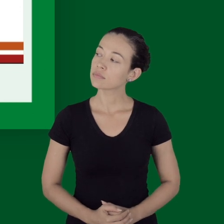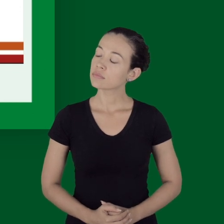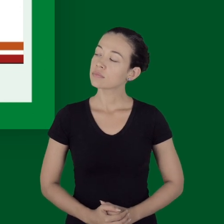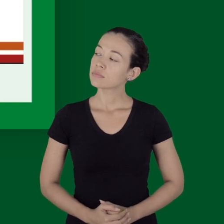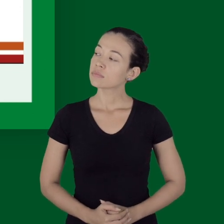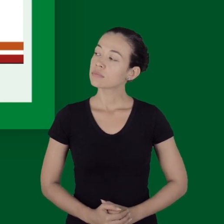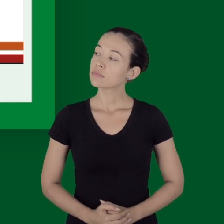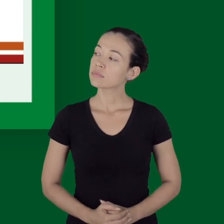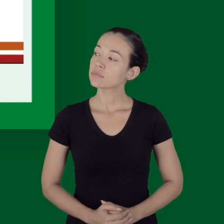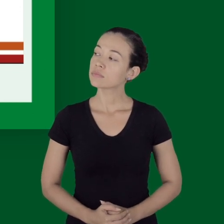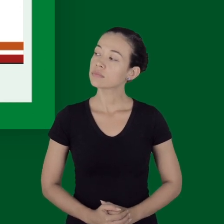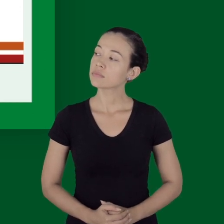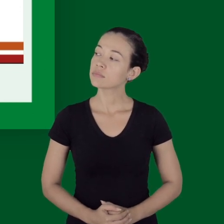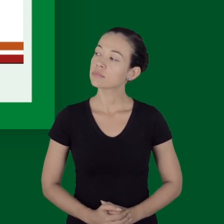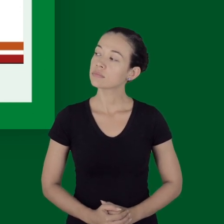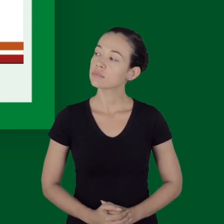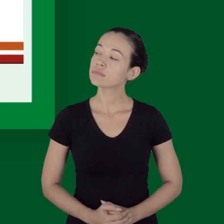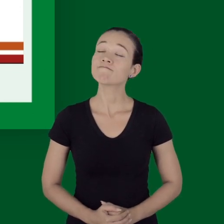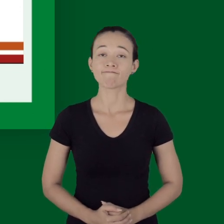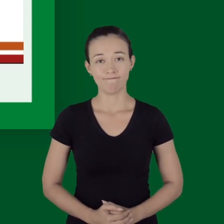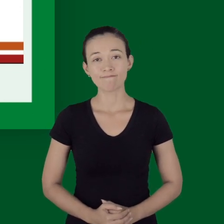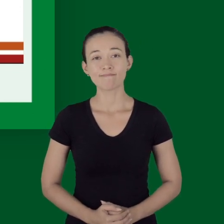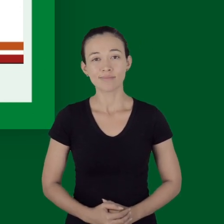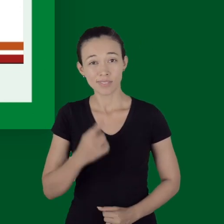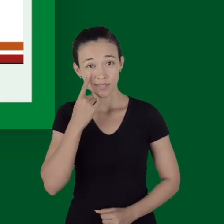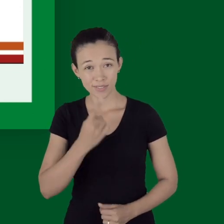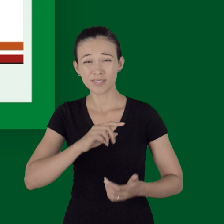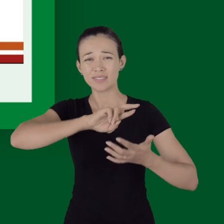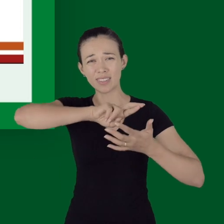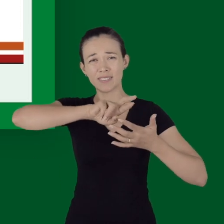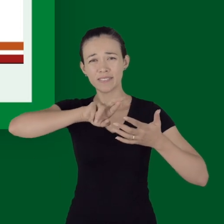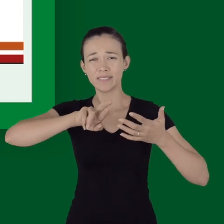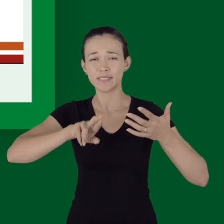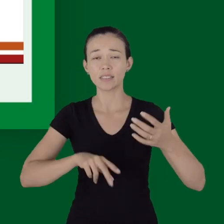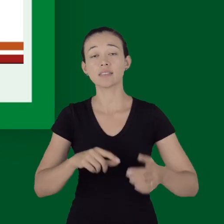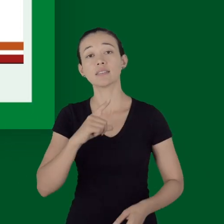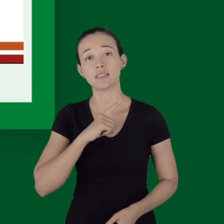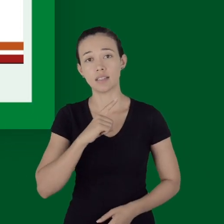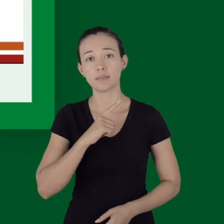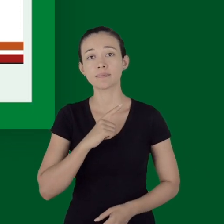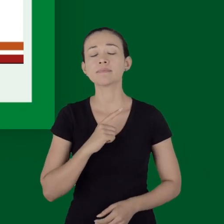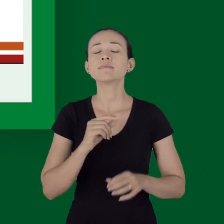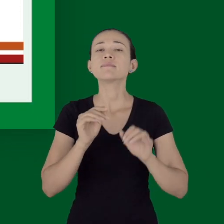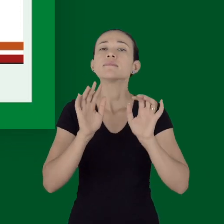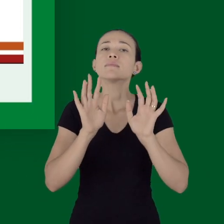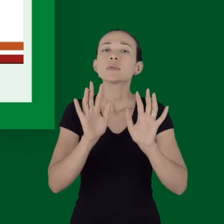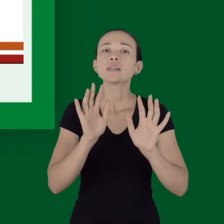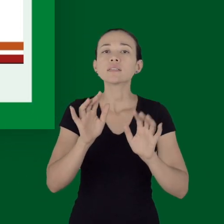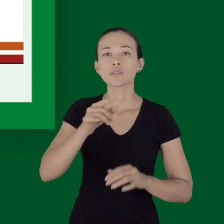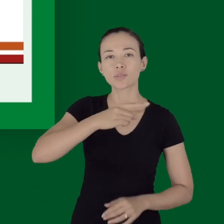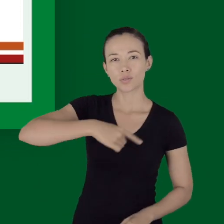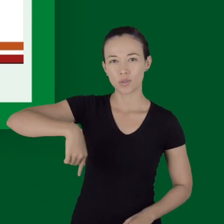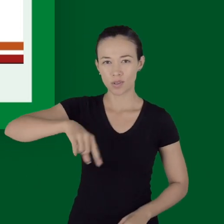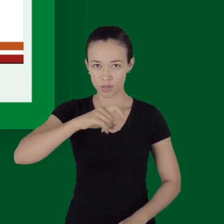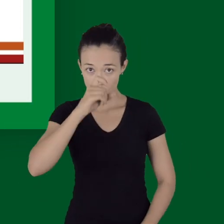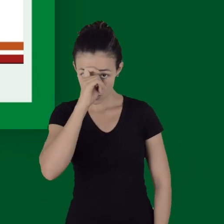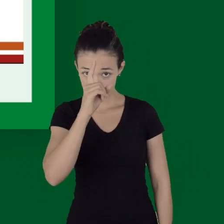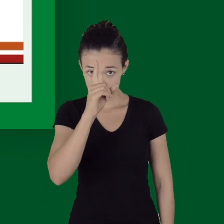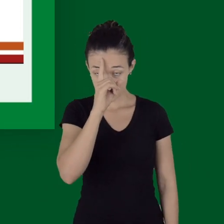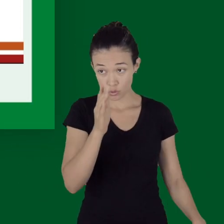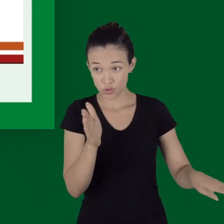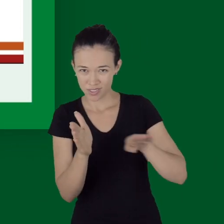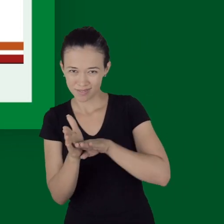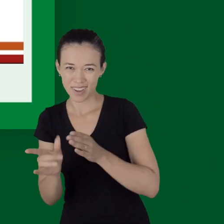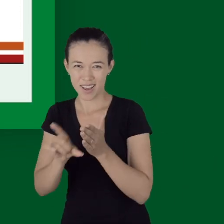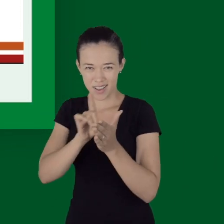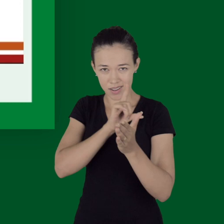critérios de exclusão, a gente não vai definir isso do pré-hospitalar. Não vai ser nossa função falar assim, olha, esse paciente